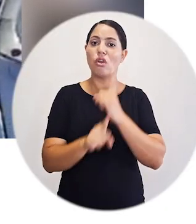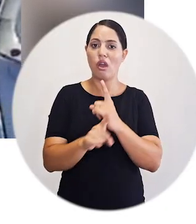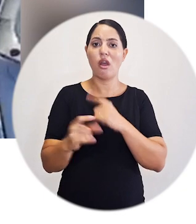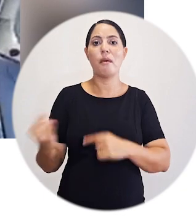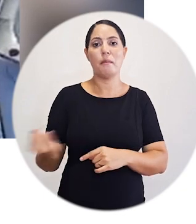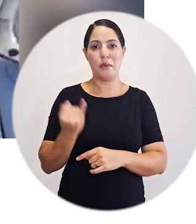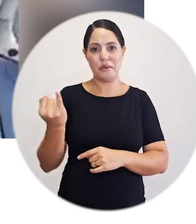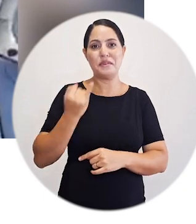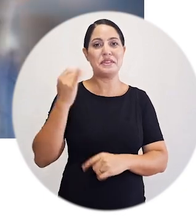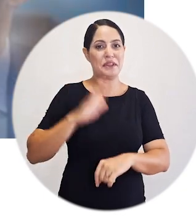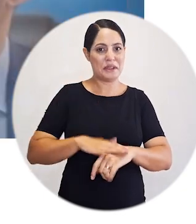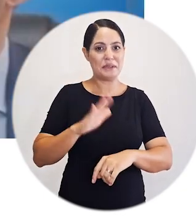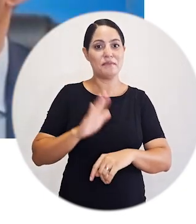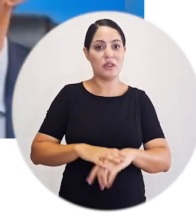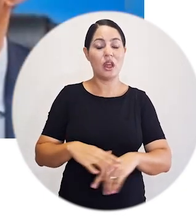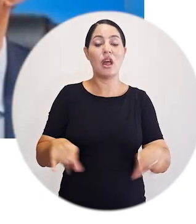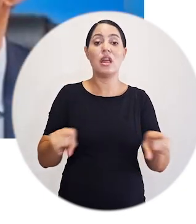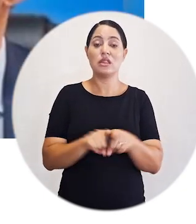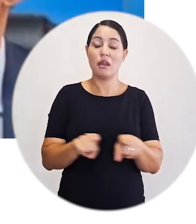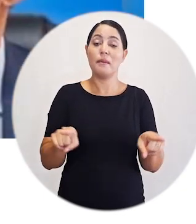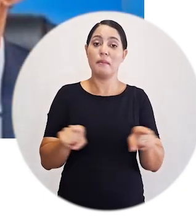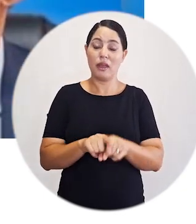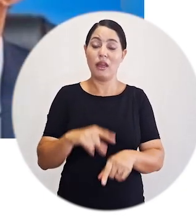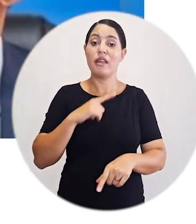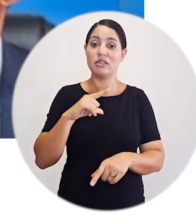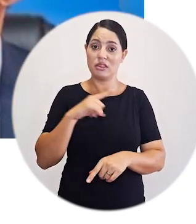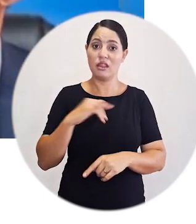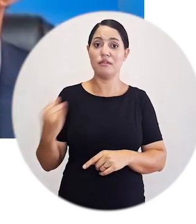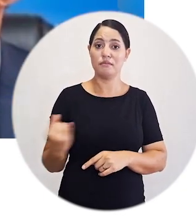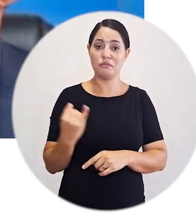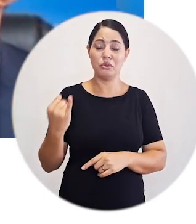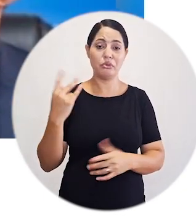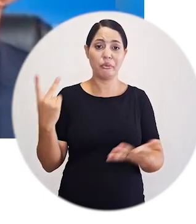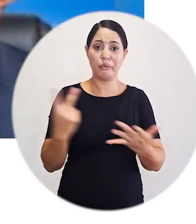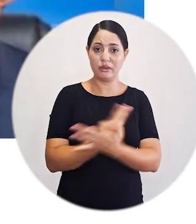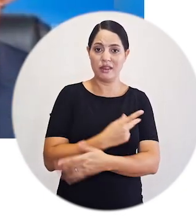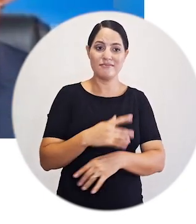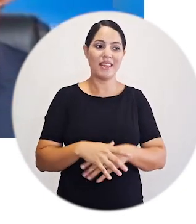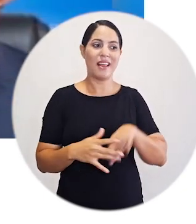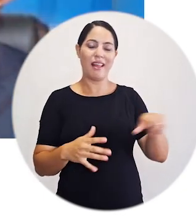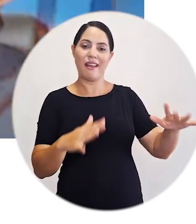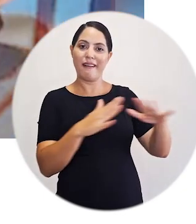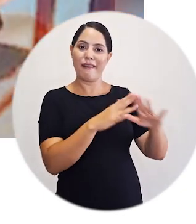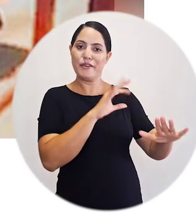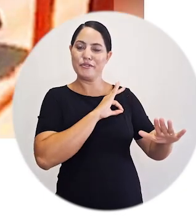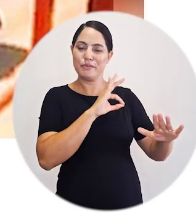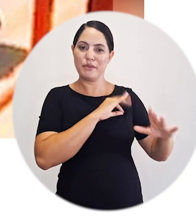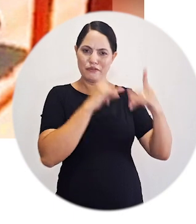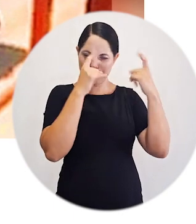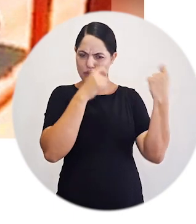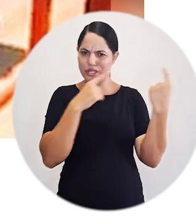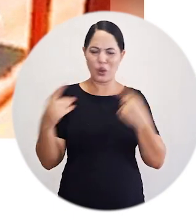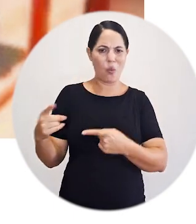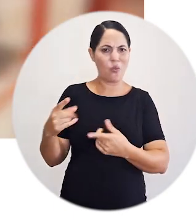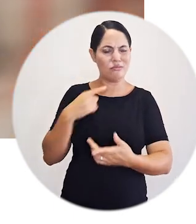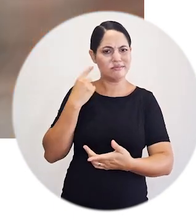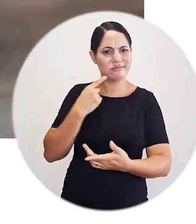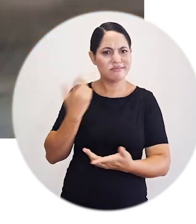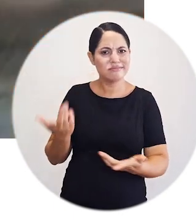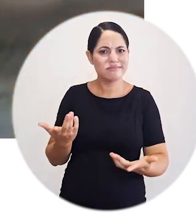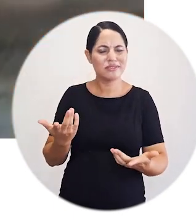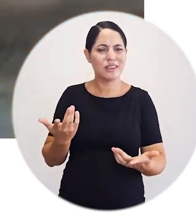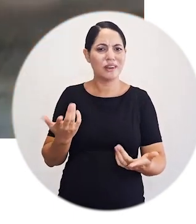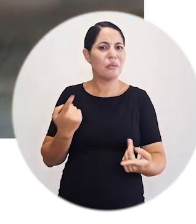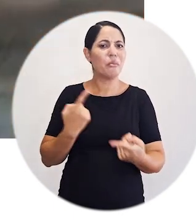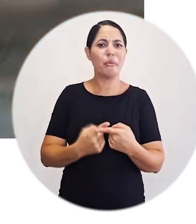um diagnóstico importante que delegacia de polícia também tem sido palco de agressões a advogados e advogadas. A gente parte muito